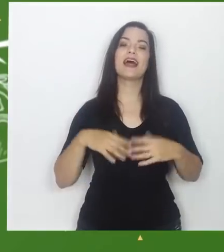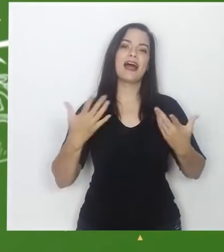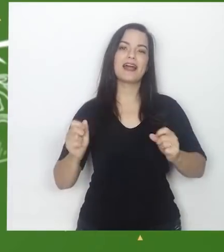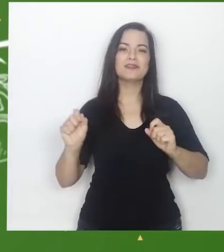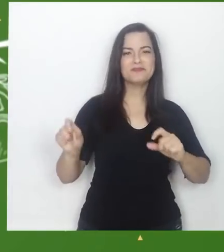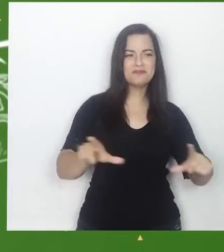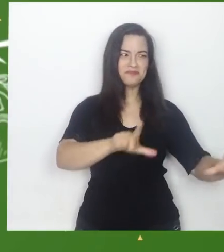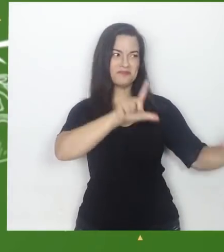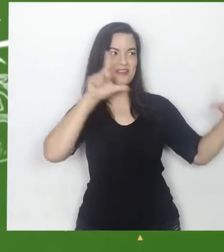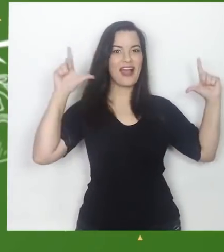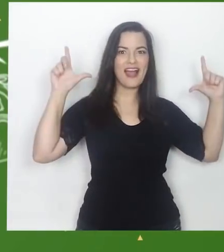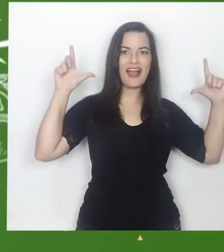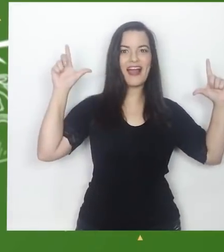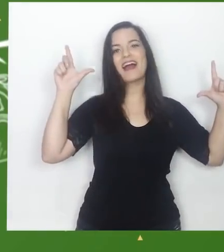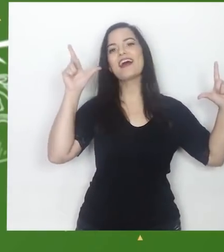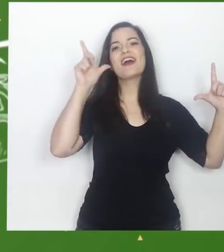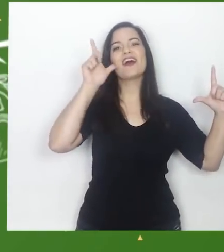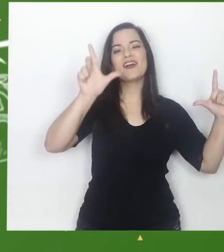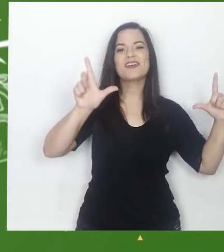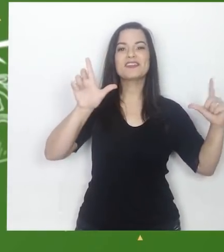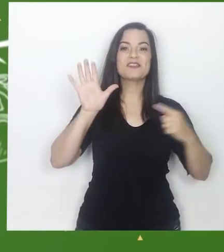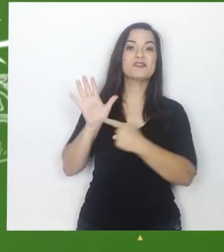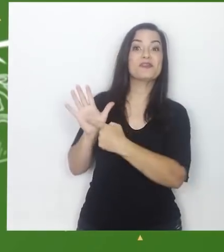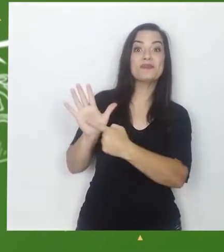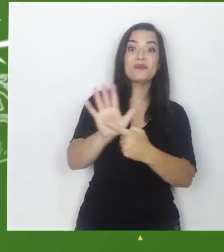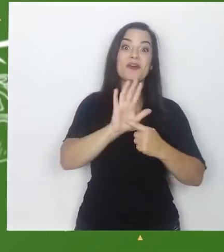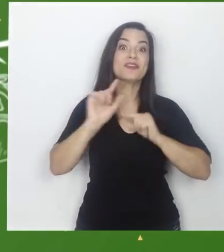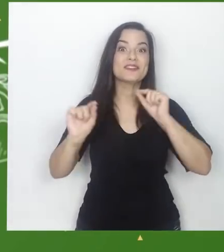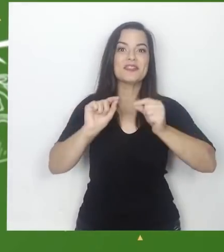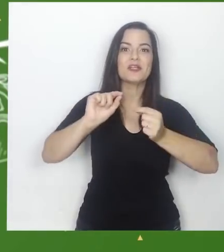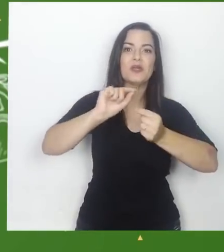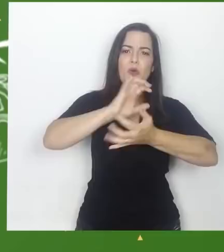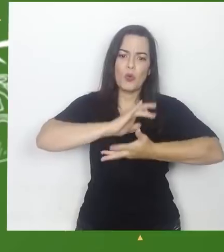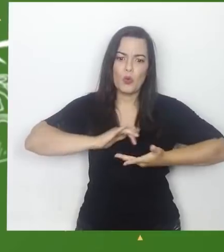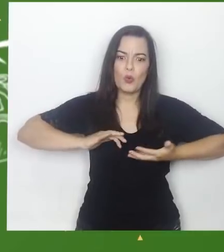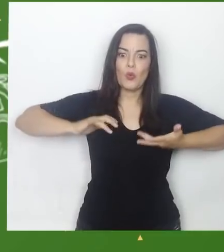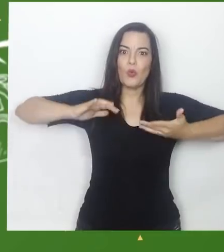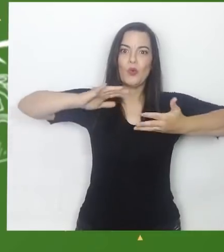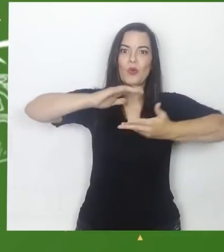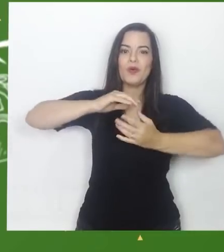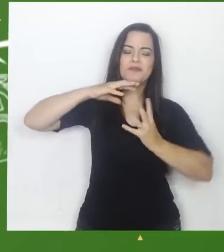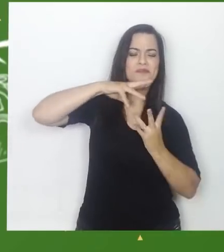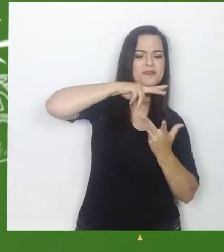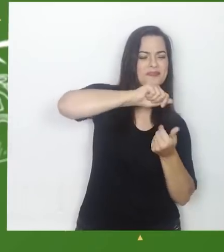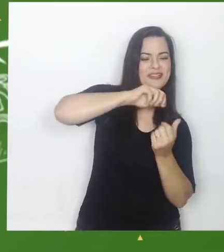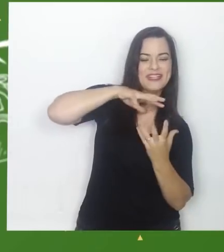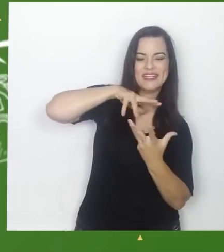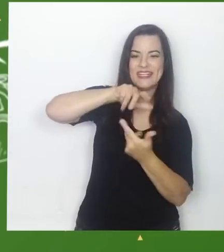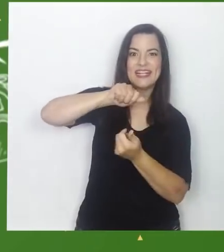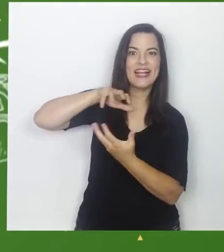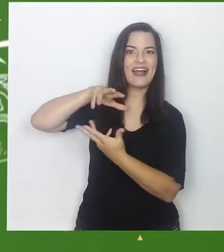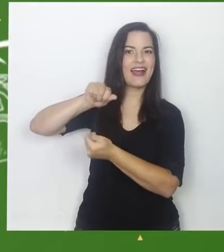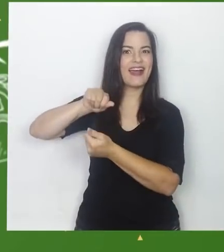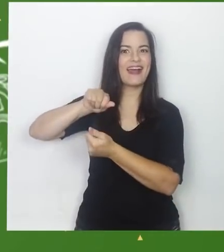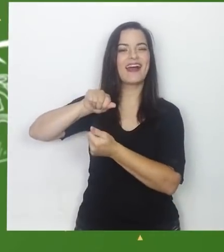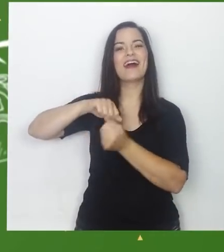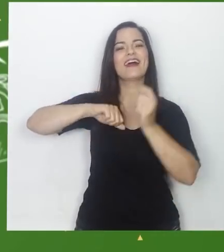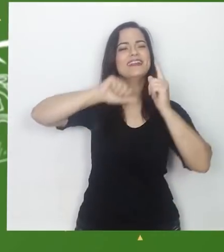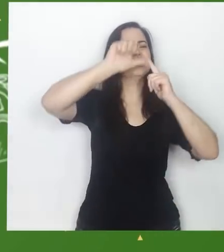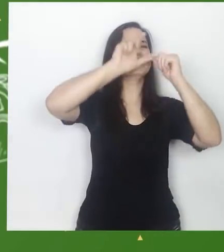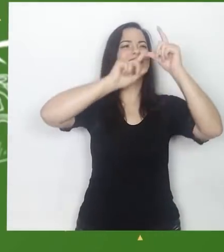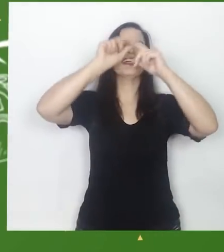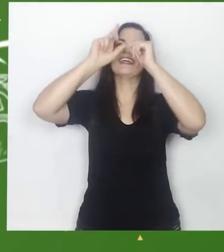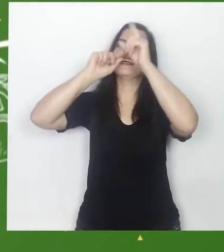um painel que mostrava o universo, alguns planetas, as estrelas, começaram a